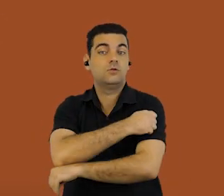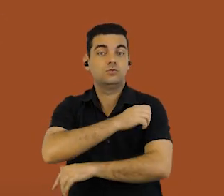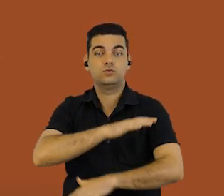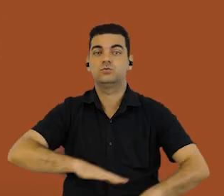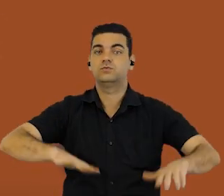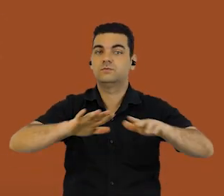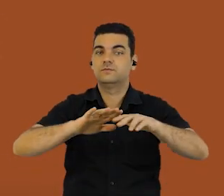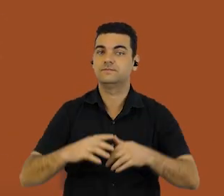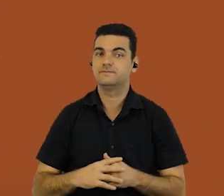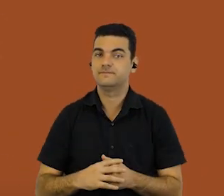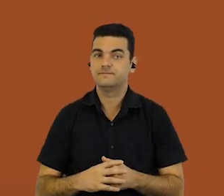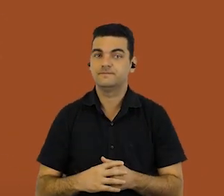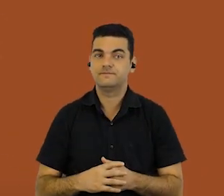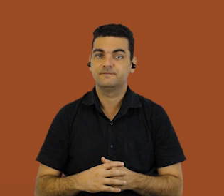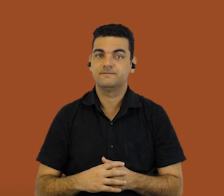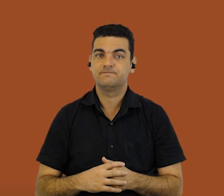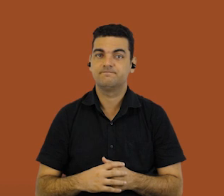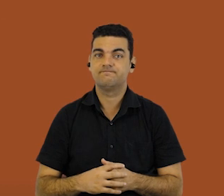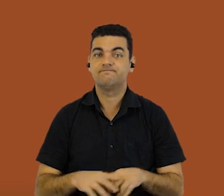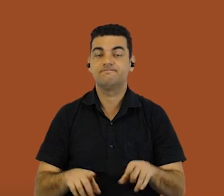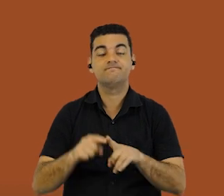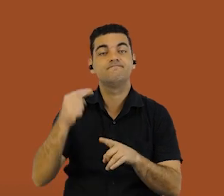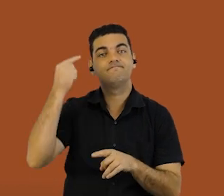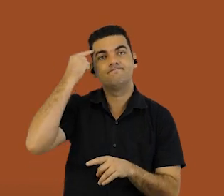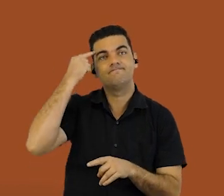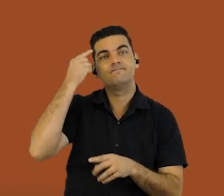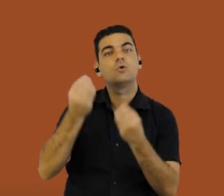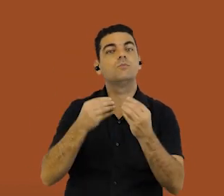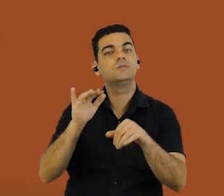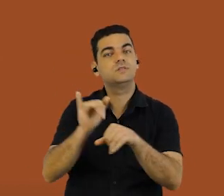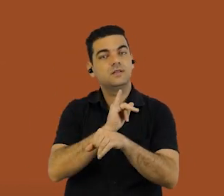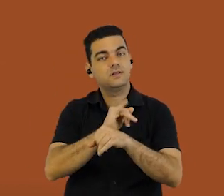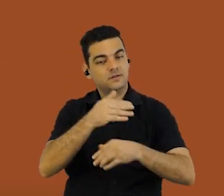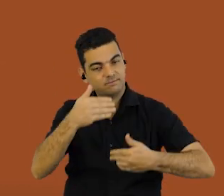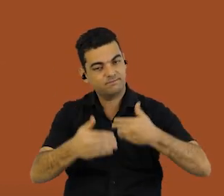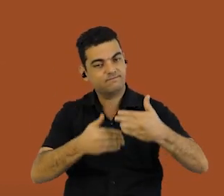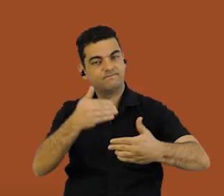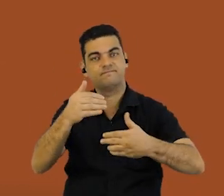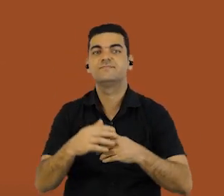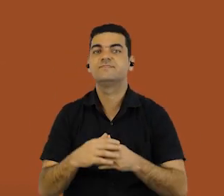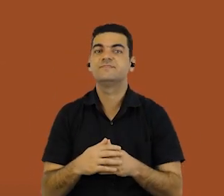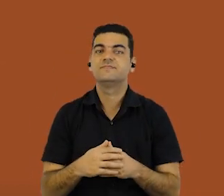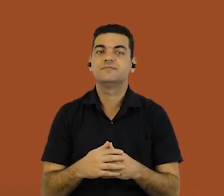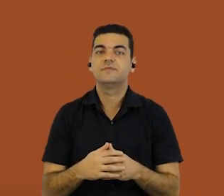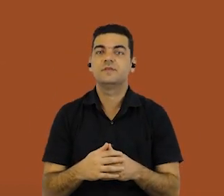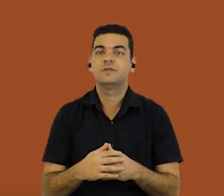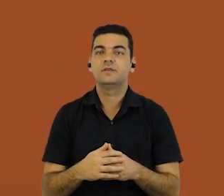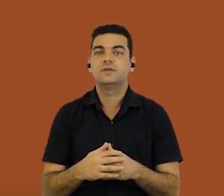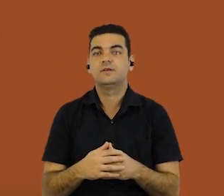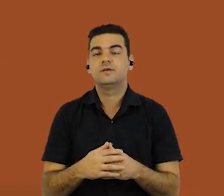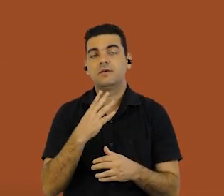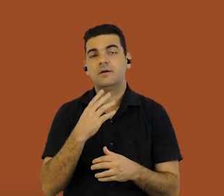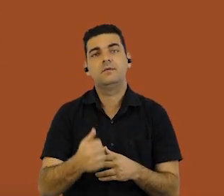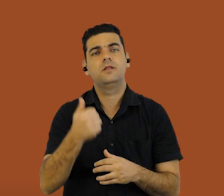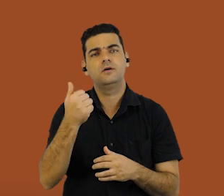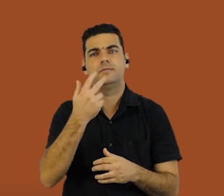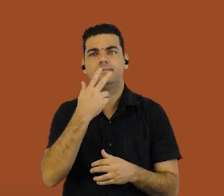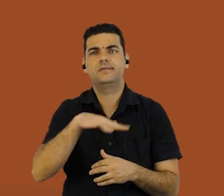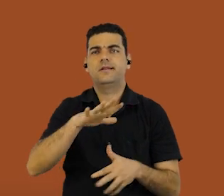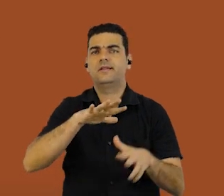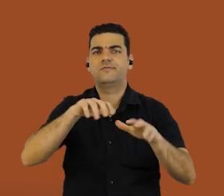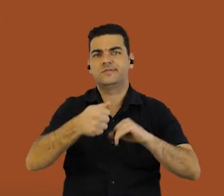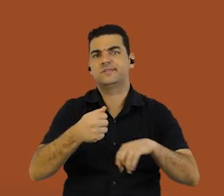alunos, e também pensar também em outros processos que a gente possa fazer, não só nessa questão